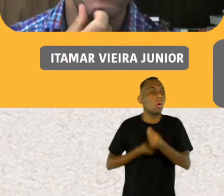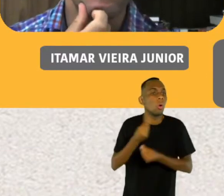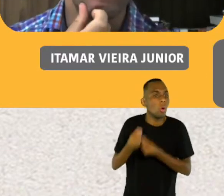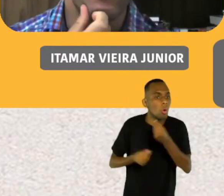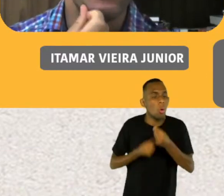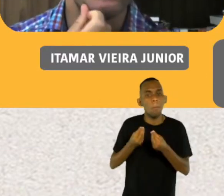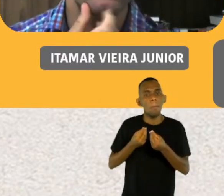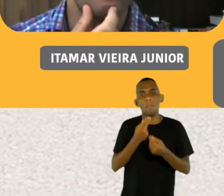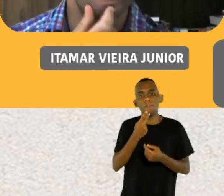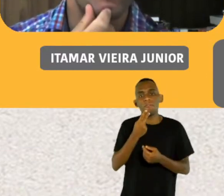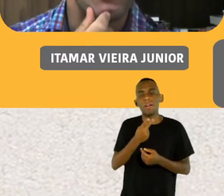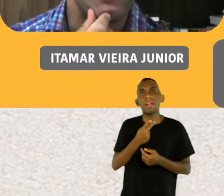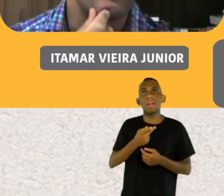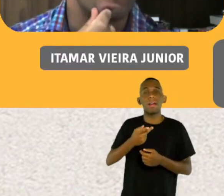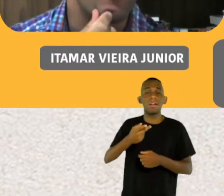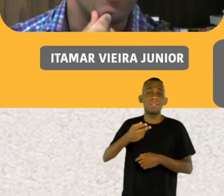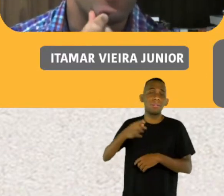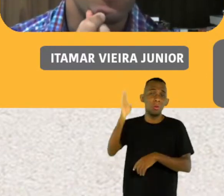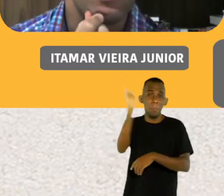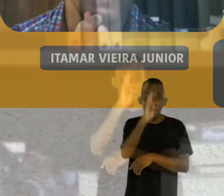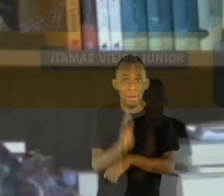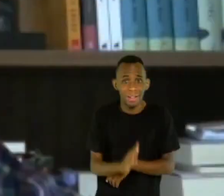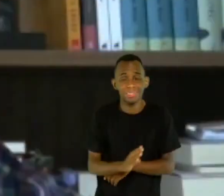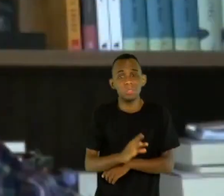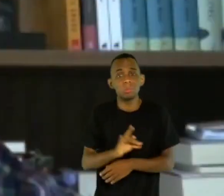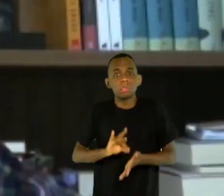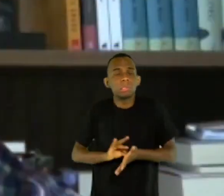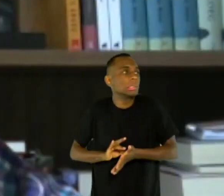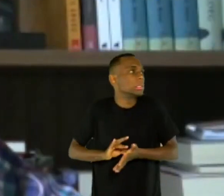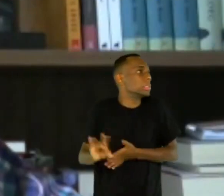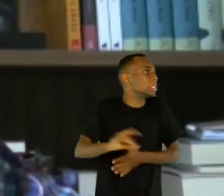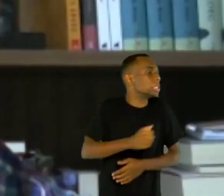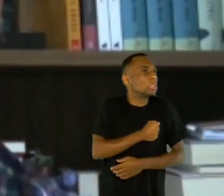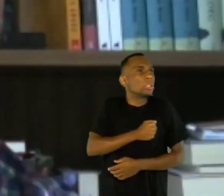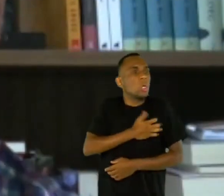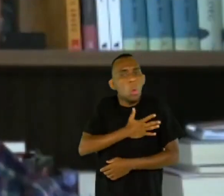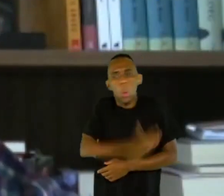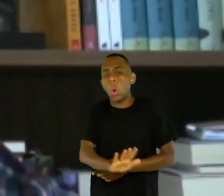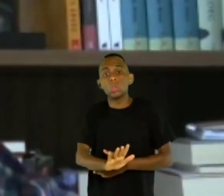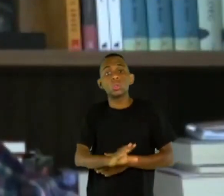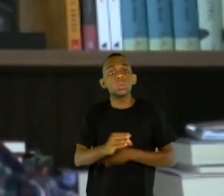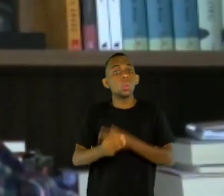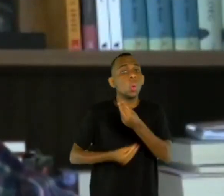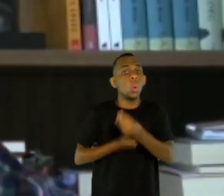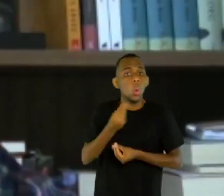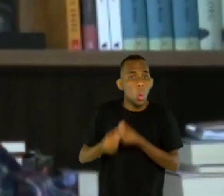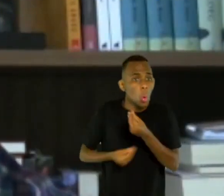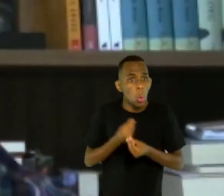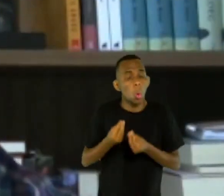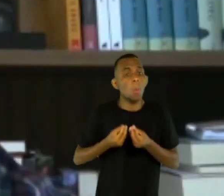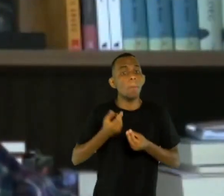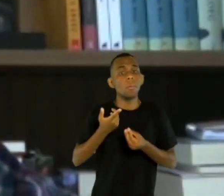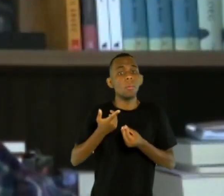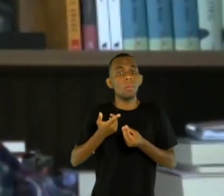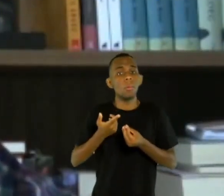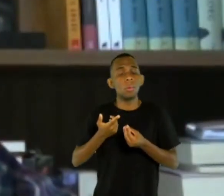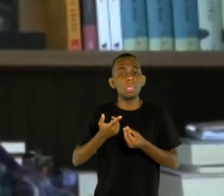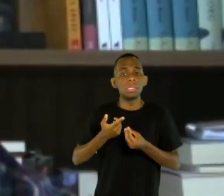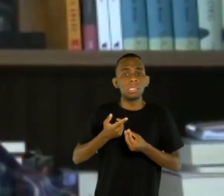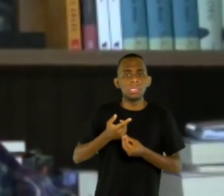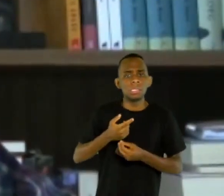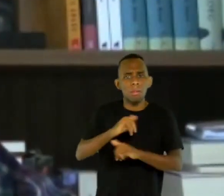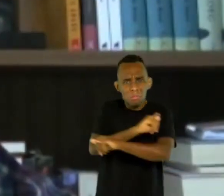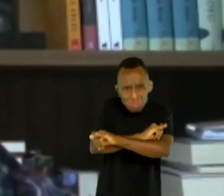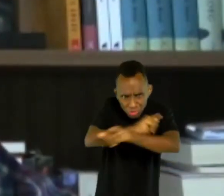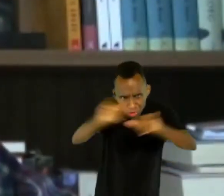falar desse país, como falar do ódio, Sérgio? Que papel esse discurso de ódio ocupa